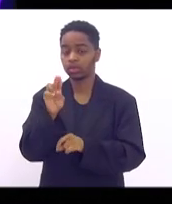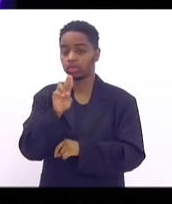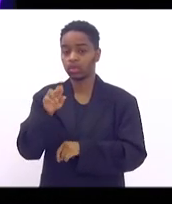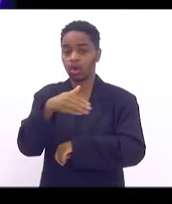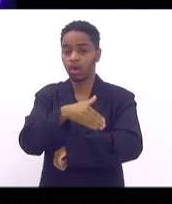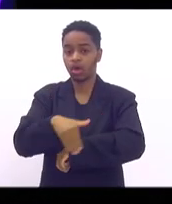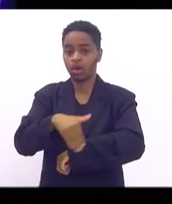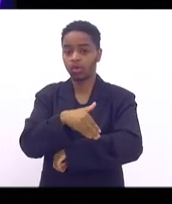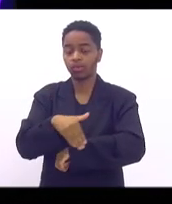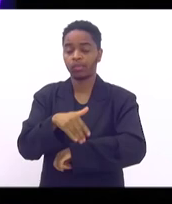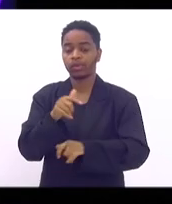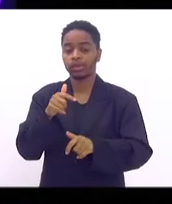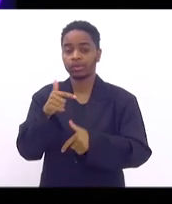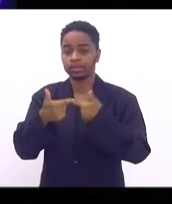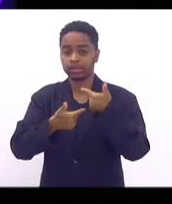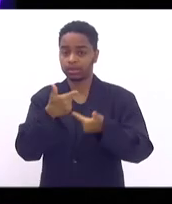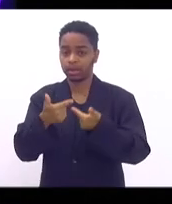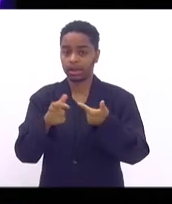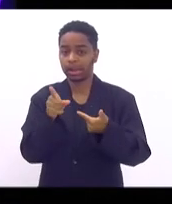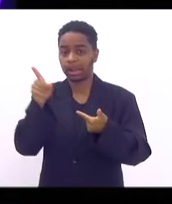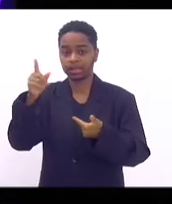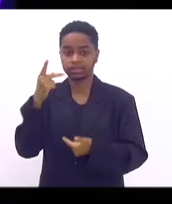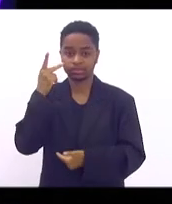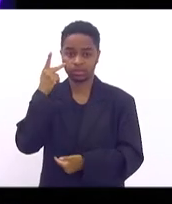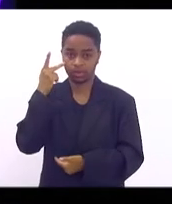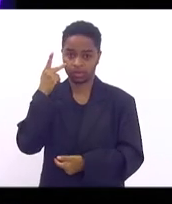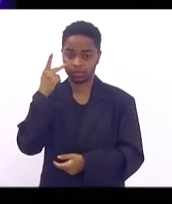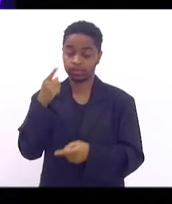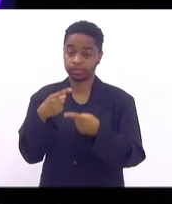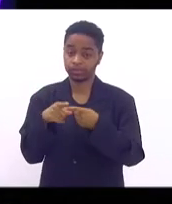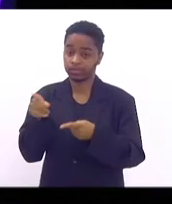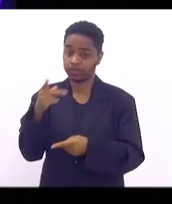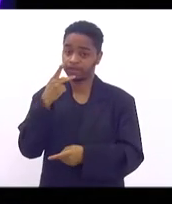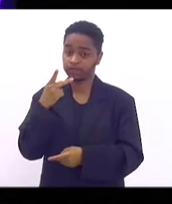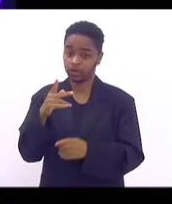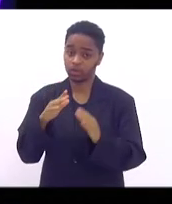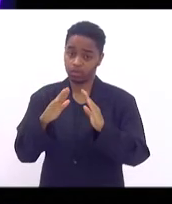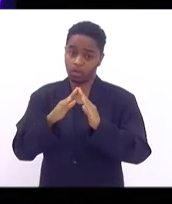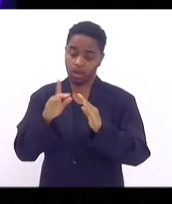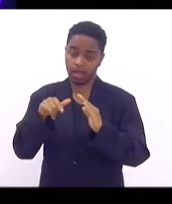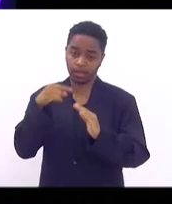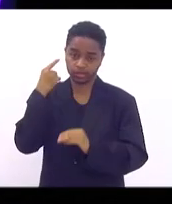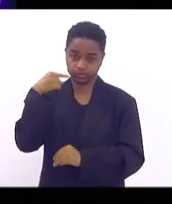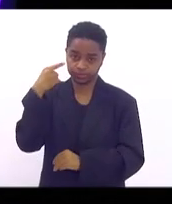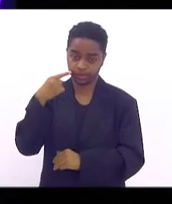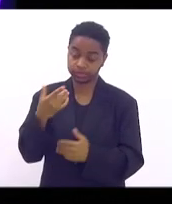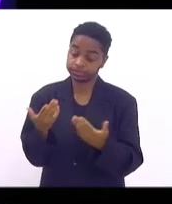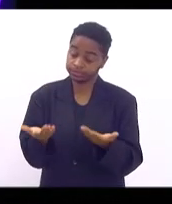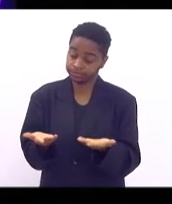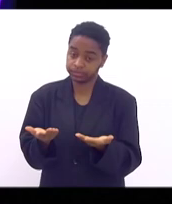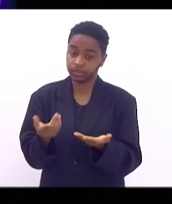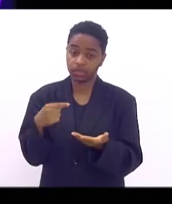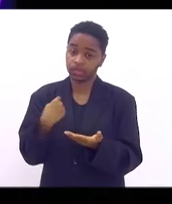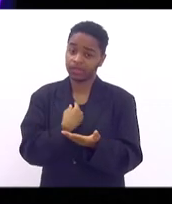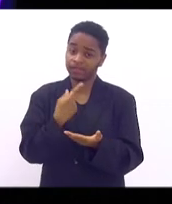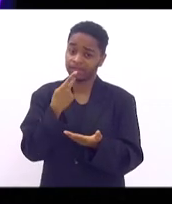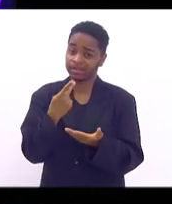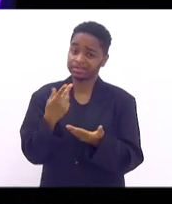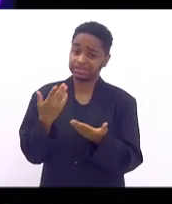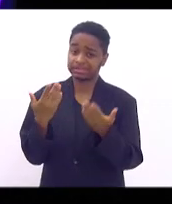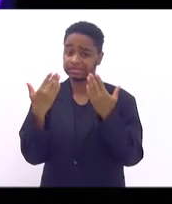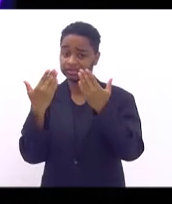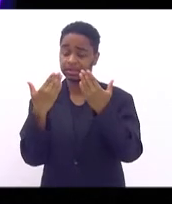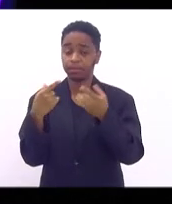suposto escritório dele em São Paulo, que supostamente era um advogado. A gente diz supostamente porque ela nunca viu